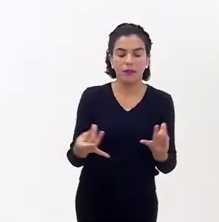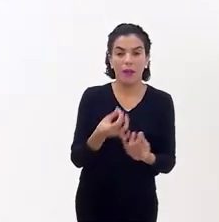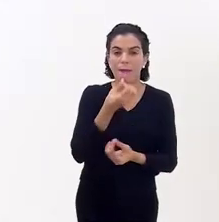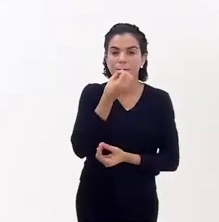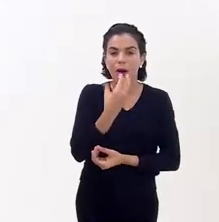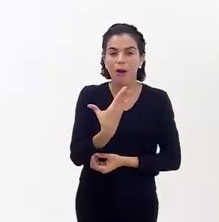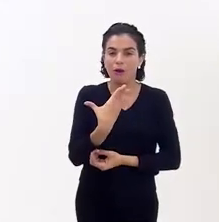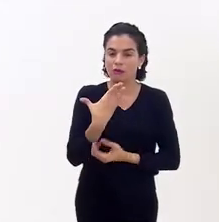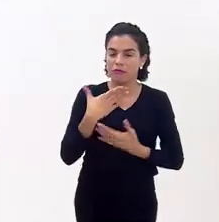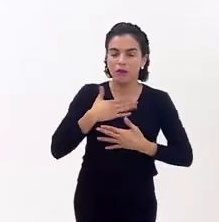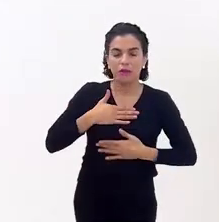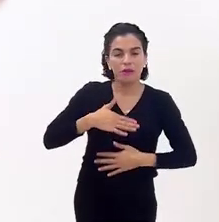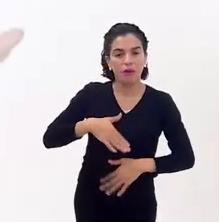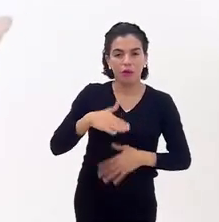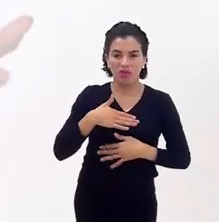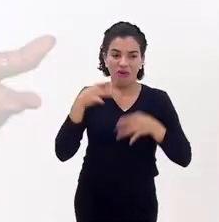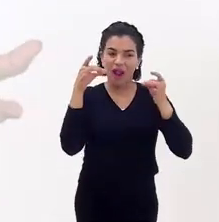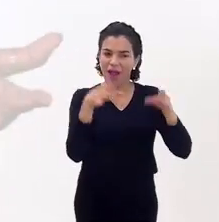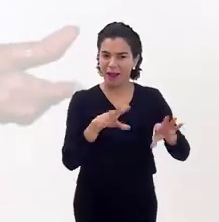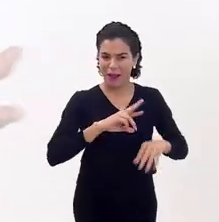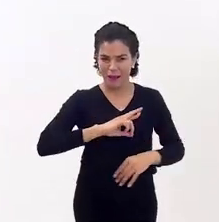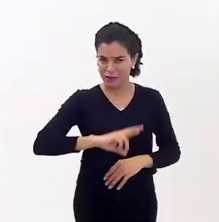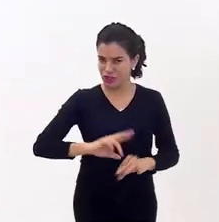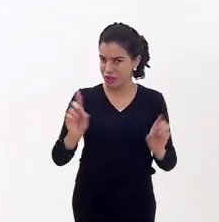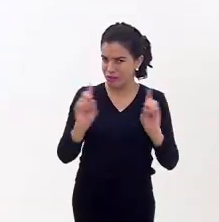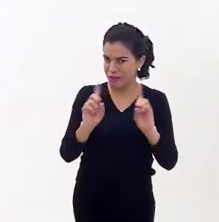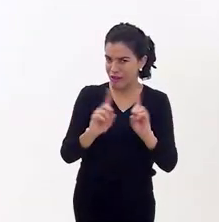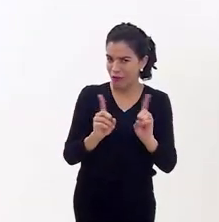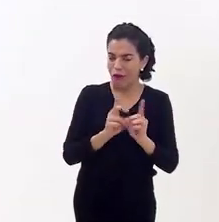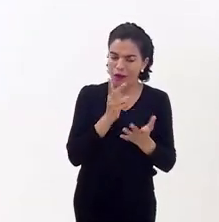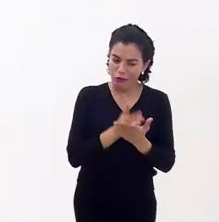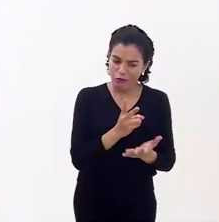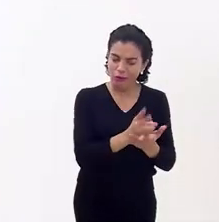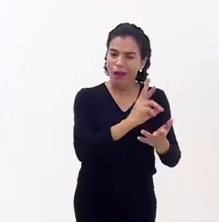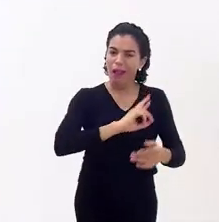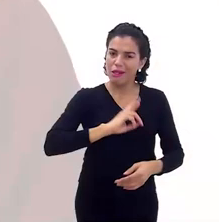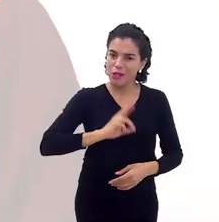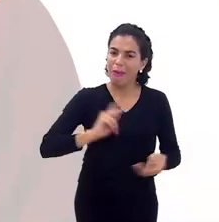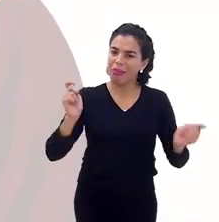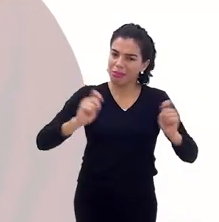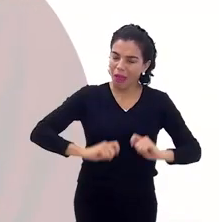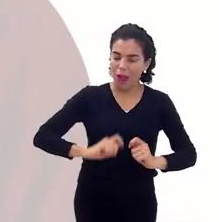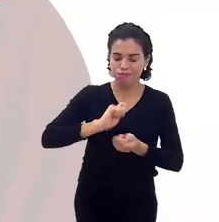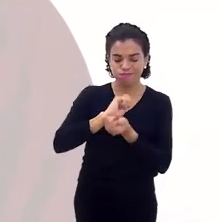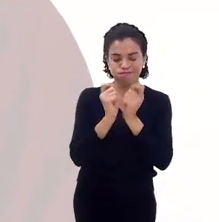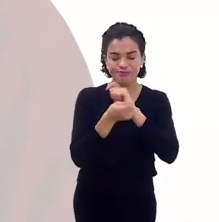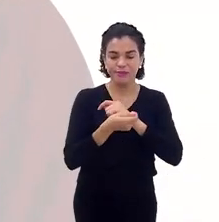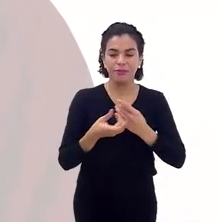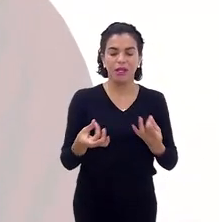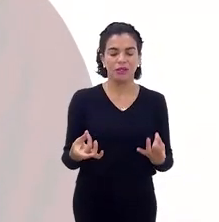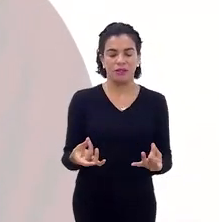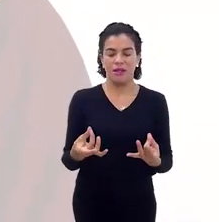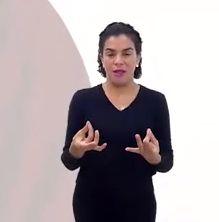medite tranquilo, porque você não vai deixar a sua religião por causa disso. Isso, só para lembrar.